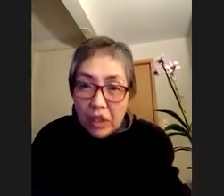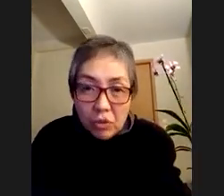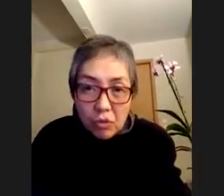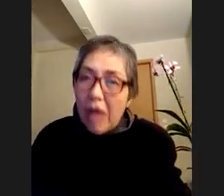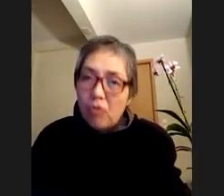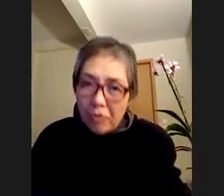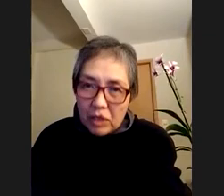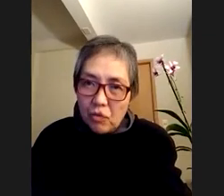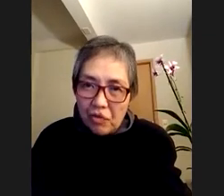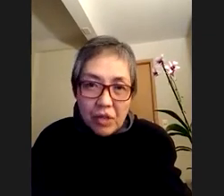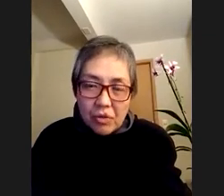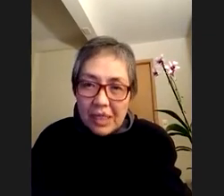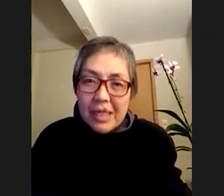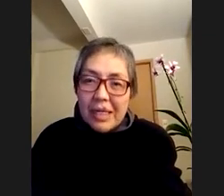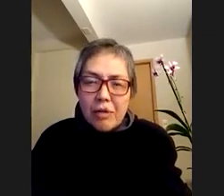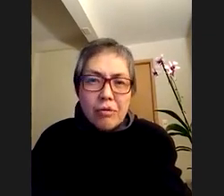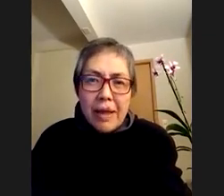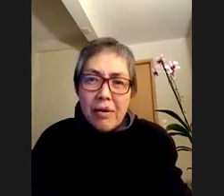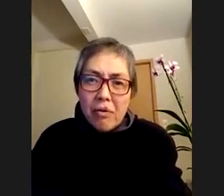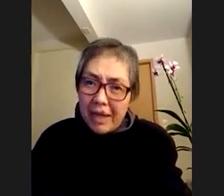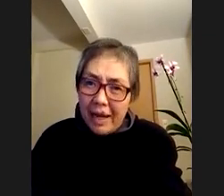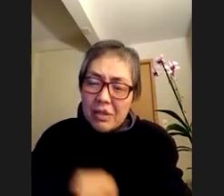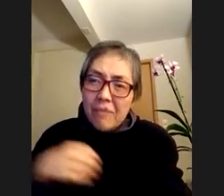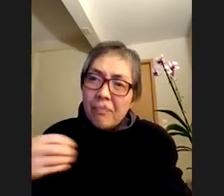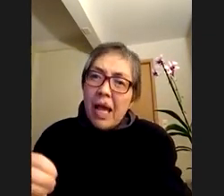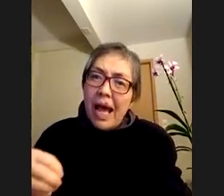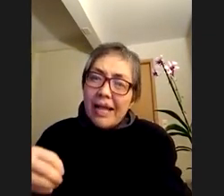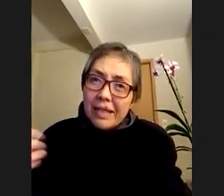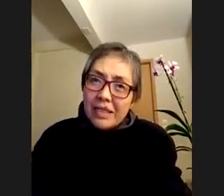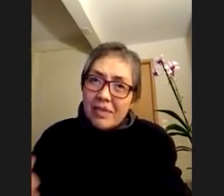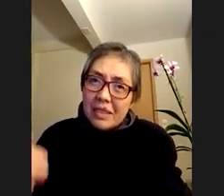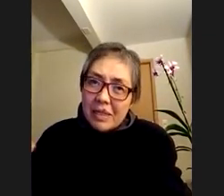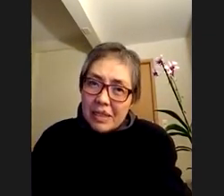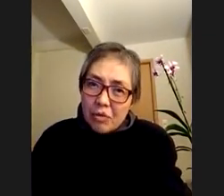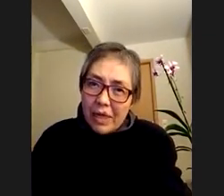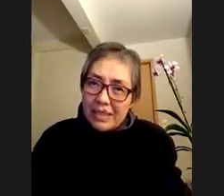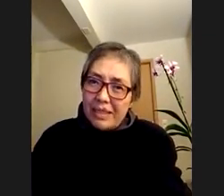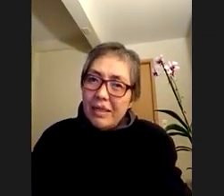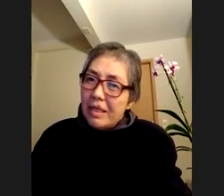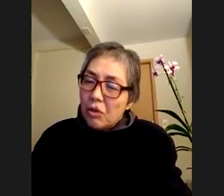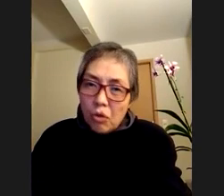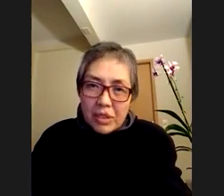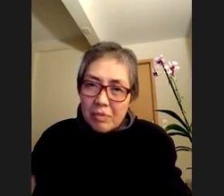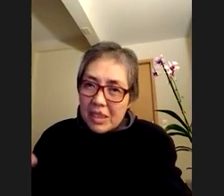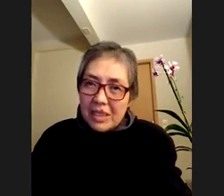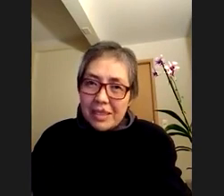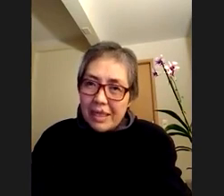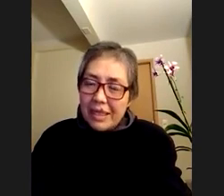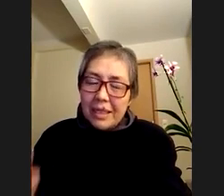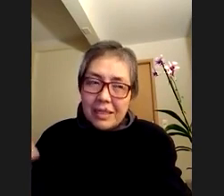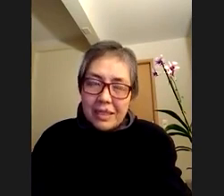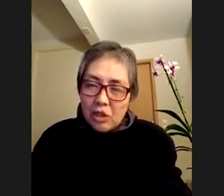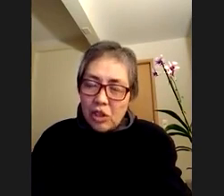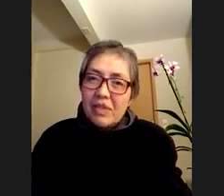ao risco atualmente do vírus, né? A luta é ao contrário. Então, a tentativa sempre tem sido essa, em todas as medidas